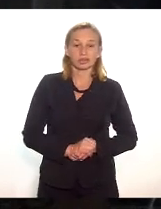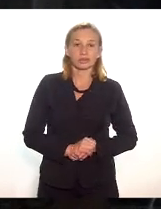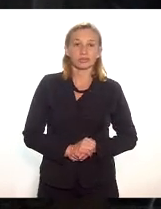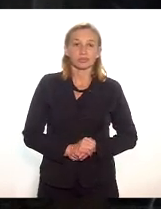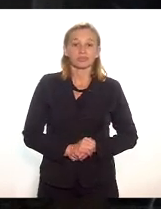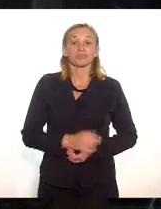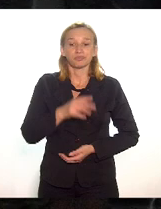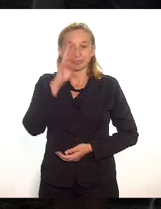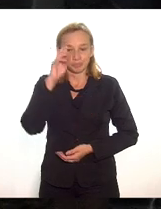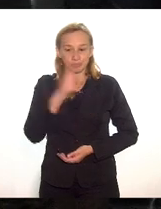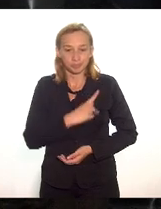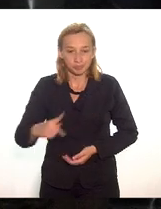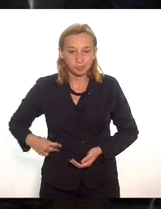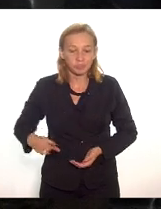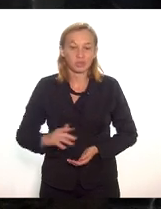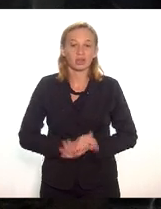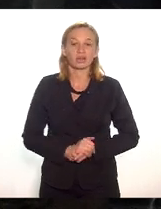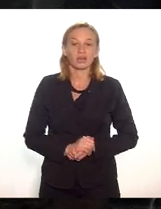Presidente,